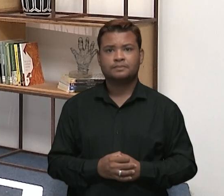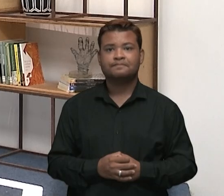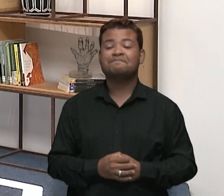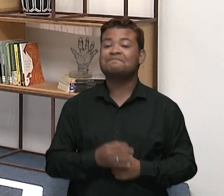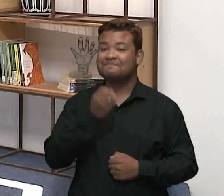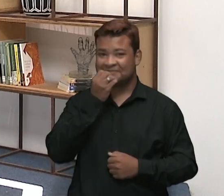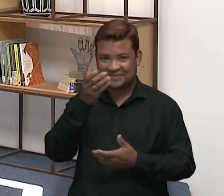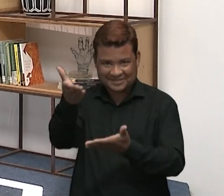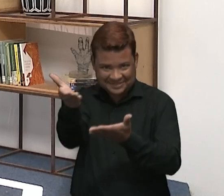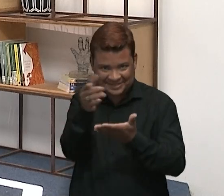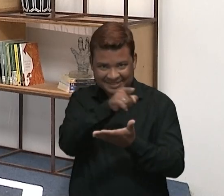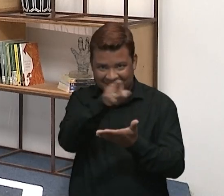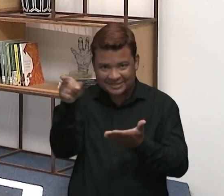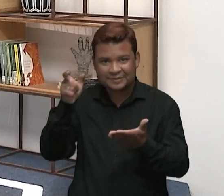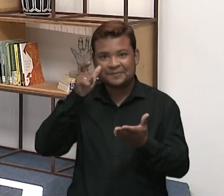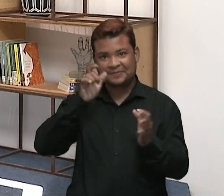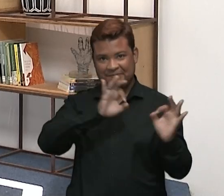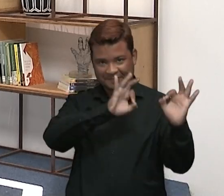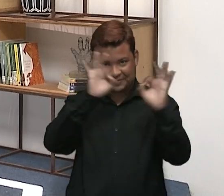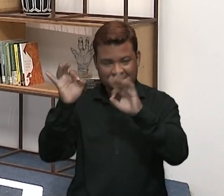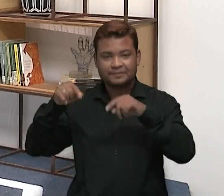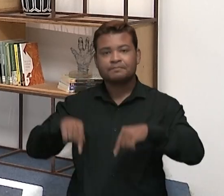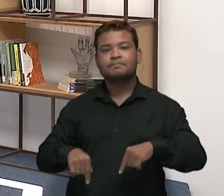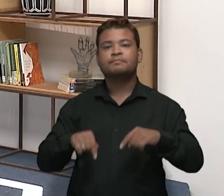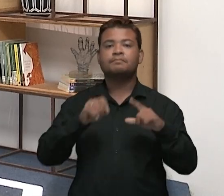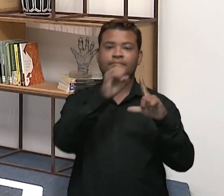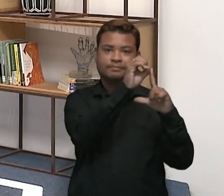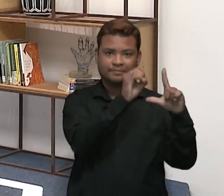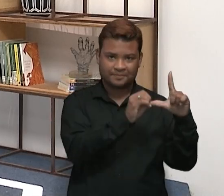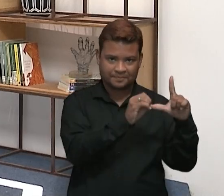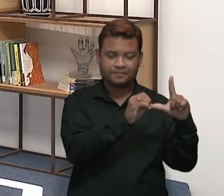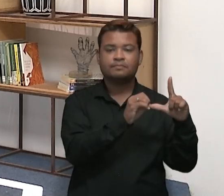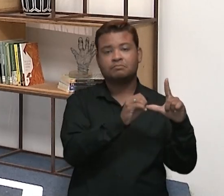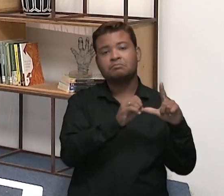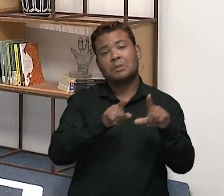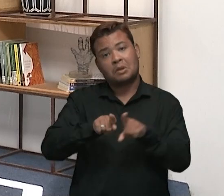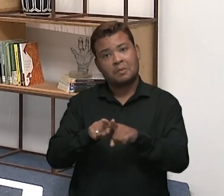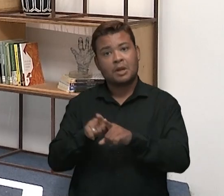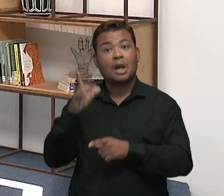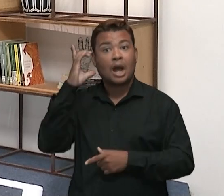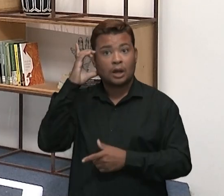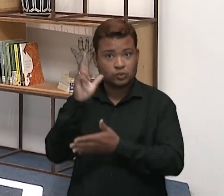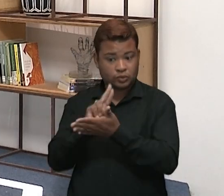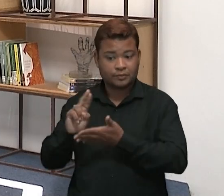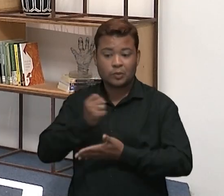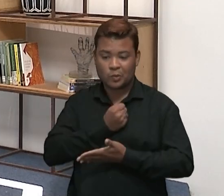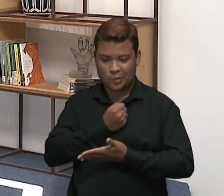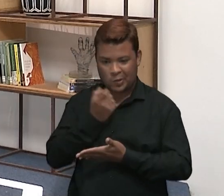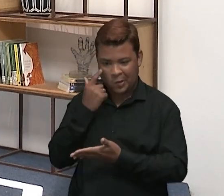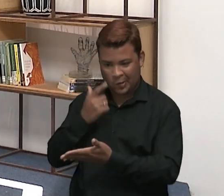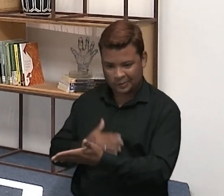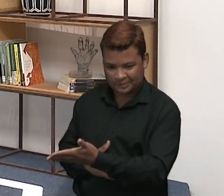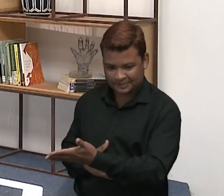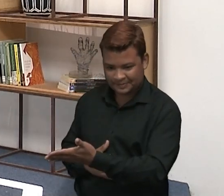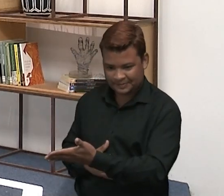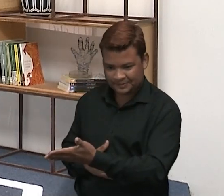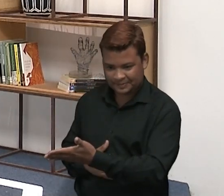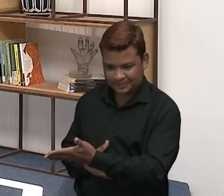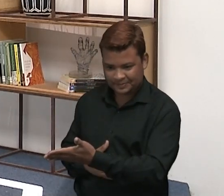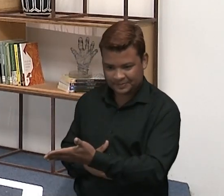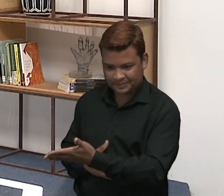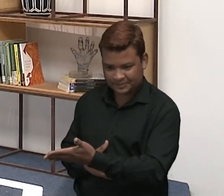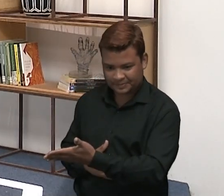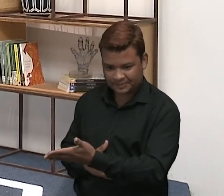Seja muito bem-vinda e muito bem-vindo você que acompanha a gente aqui pela TV UFG e também pela Rádio Universitária